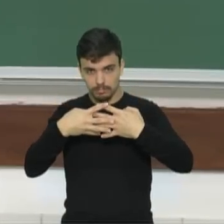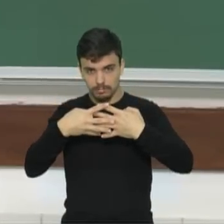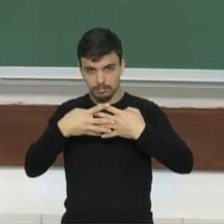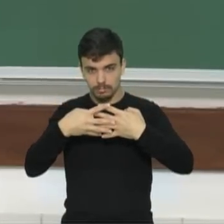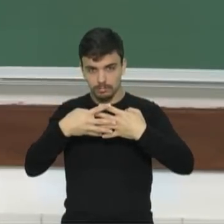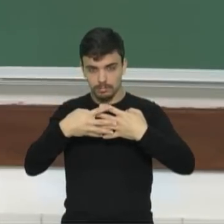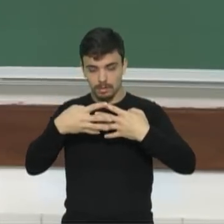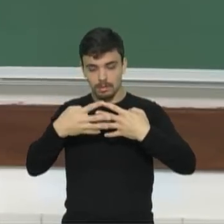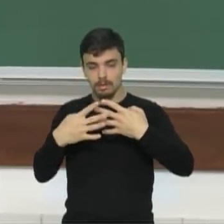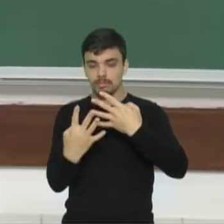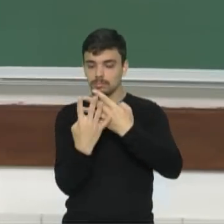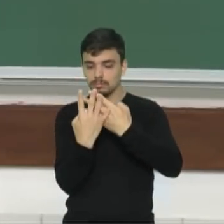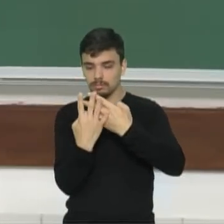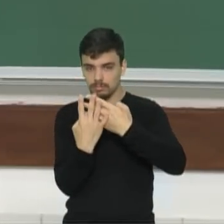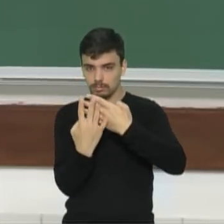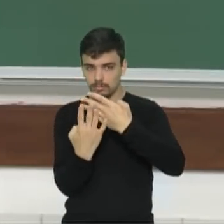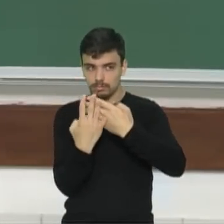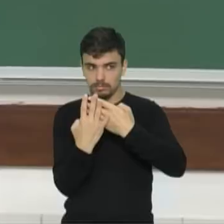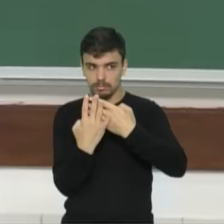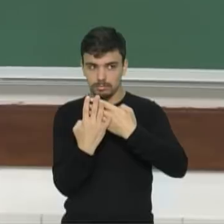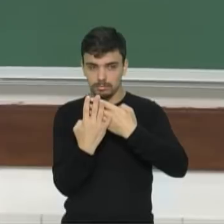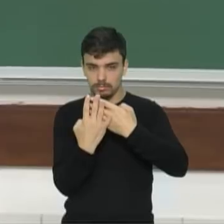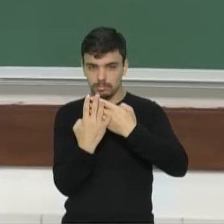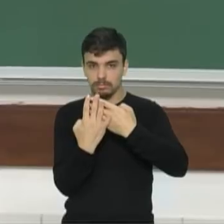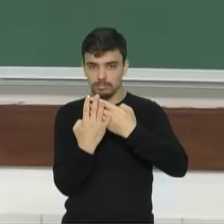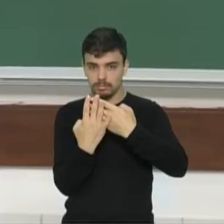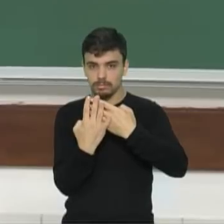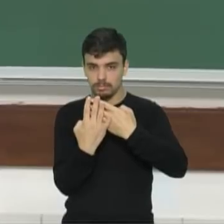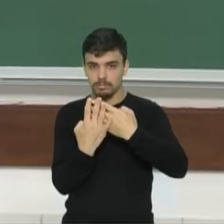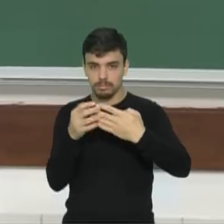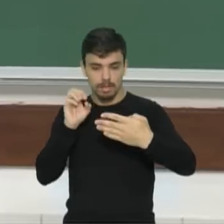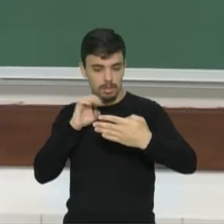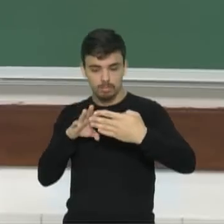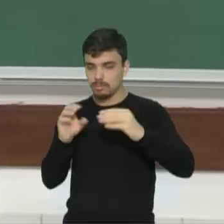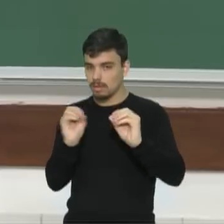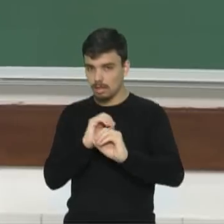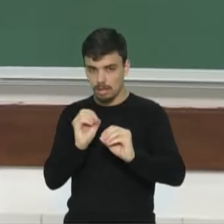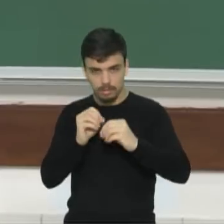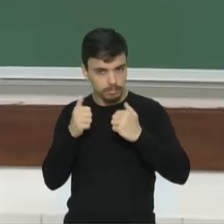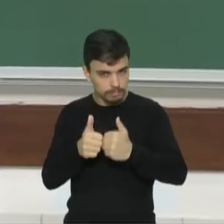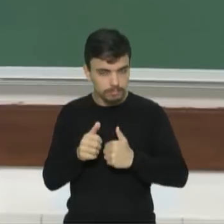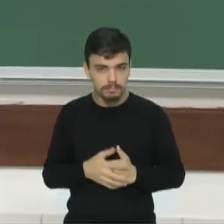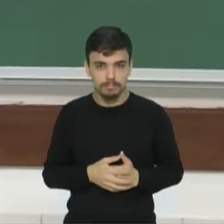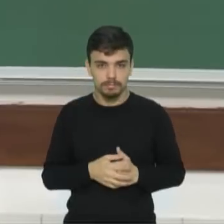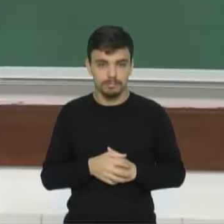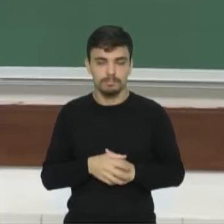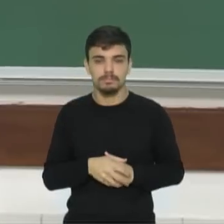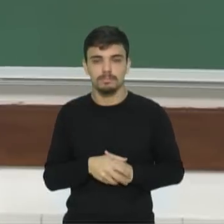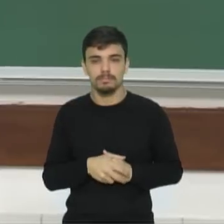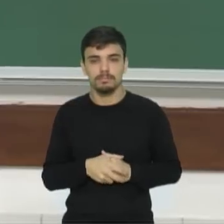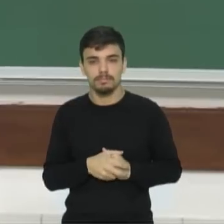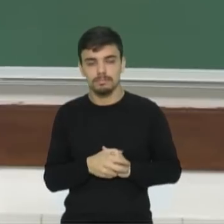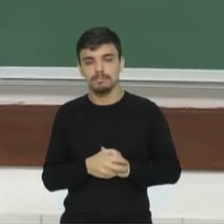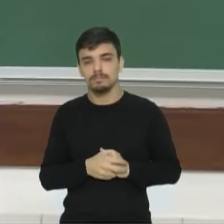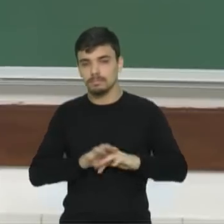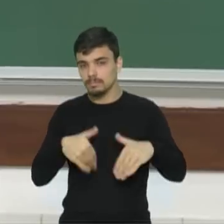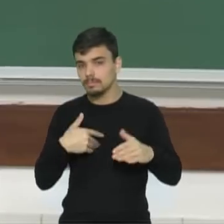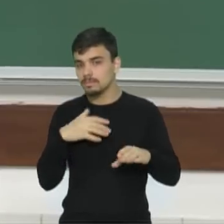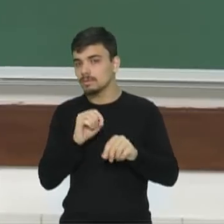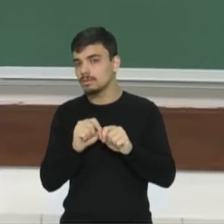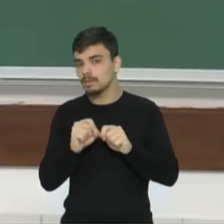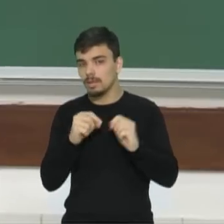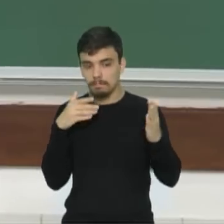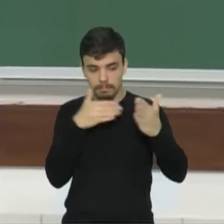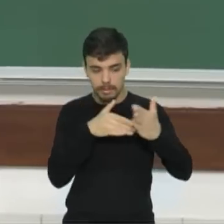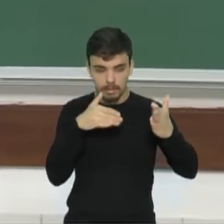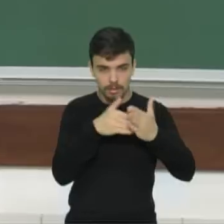assim. Quando eu giro as lentes, fica de um jeito que a luz não passa mais. Então eu estou criando barreiras, onde quando o